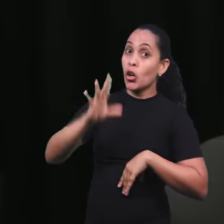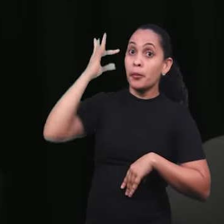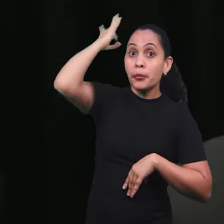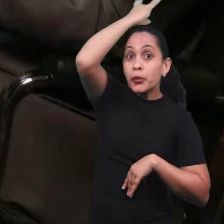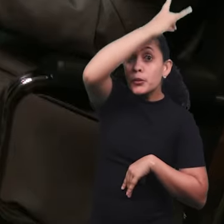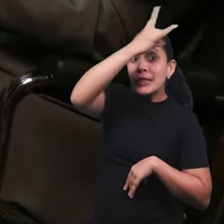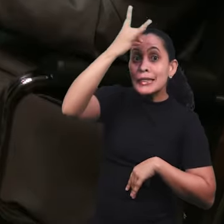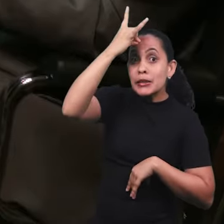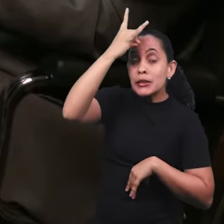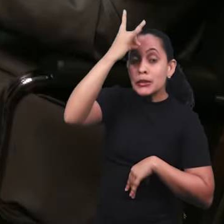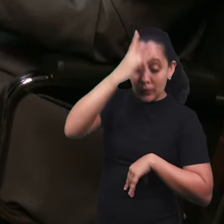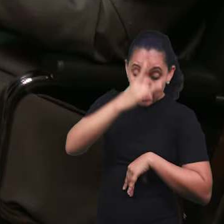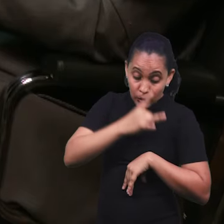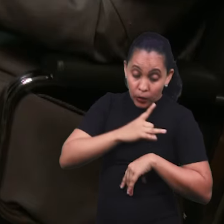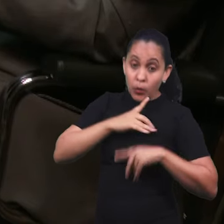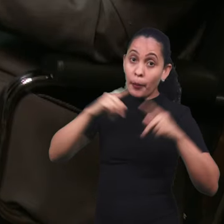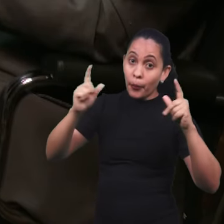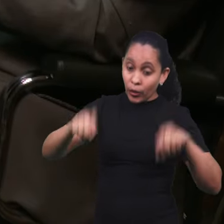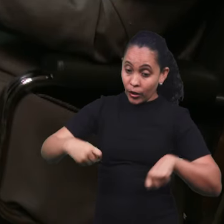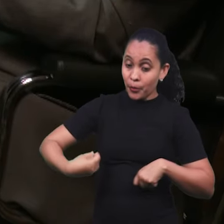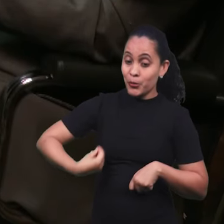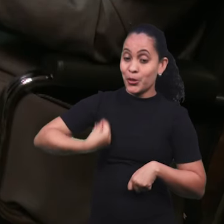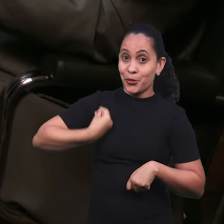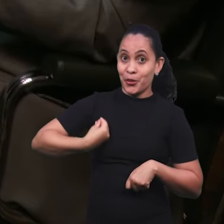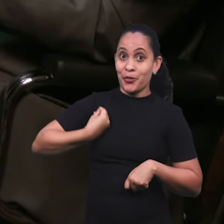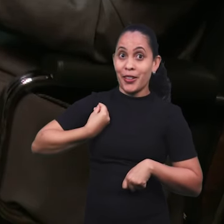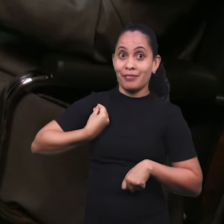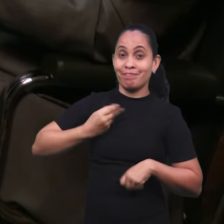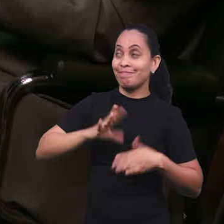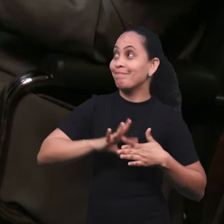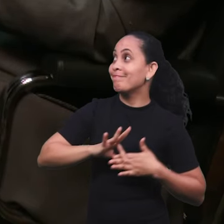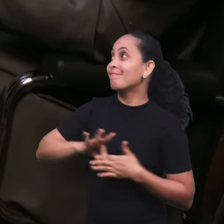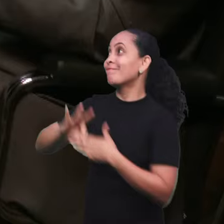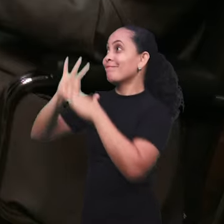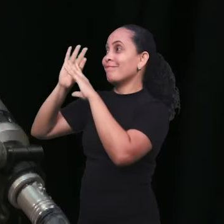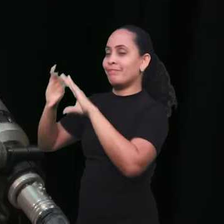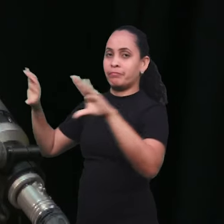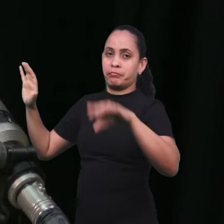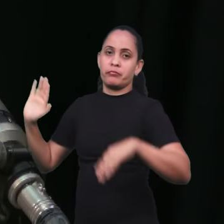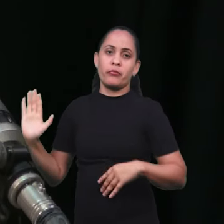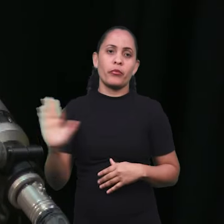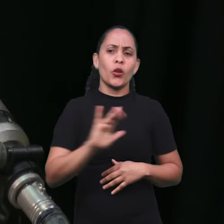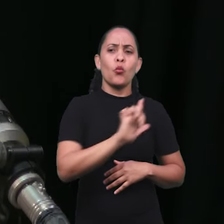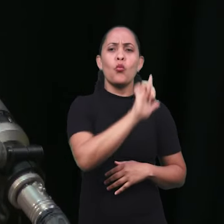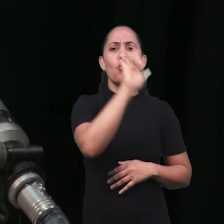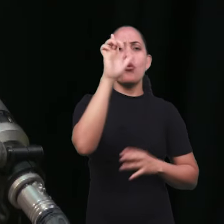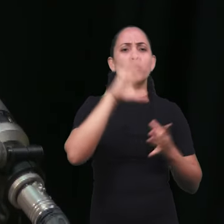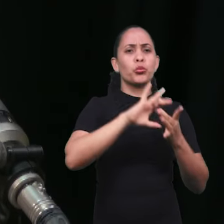Há um outro contexto que também vocês poderiam comentar sobre isso, é o